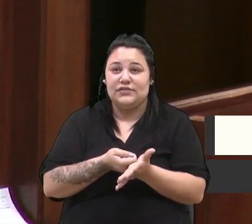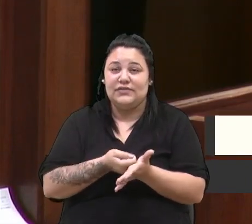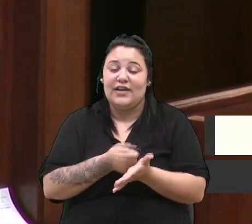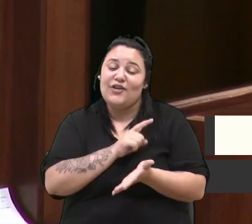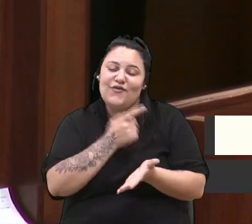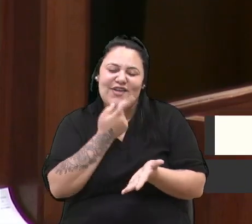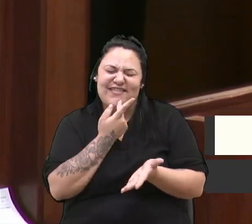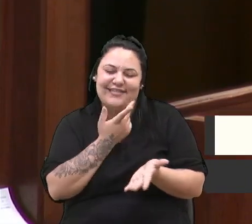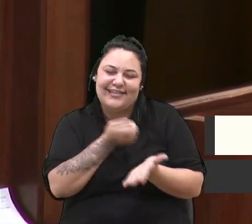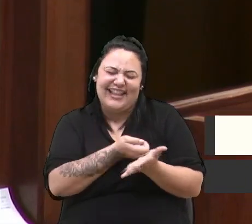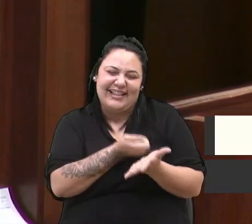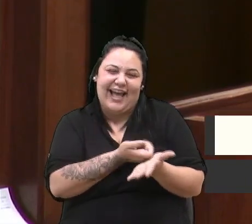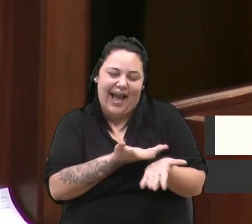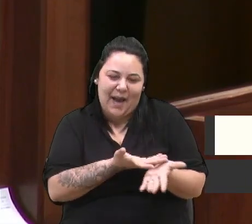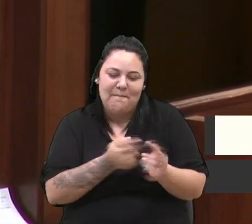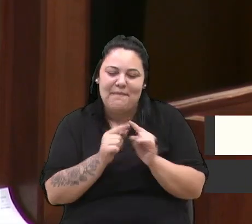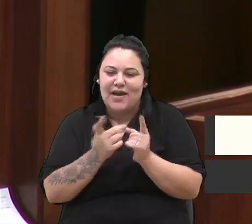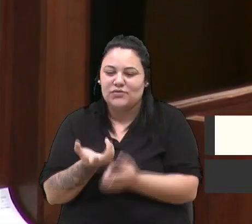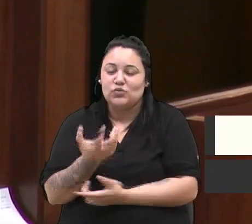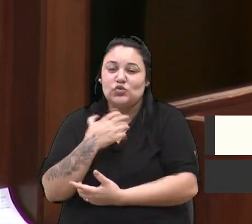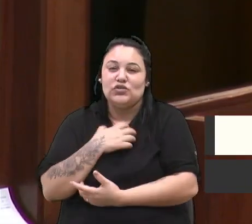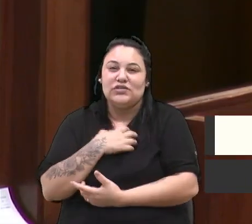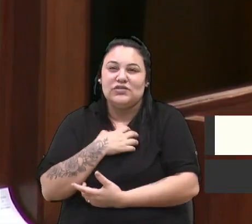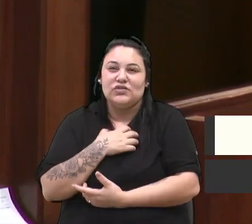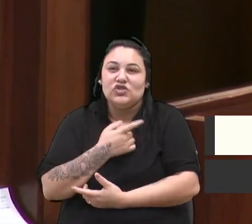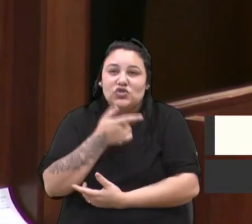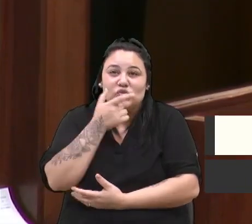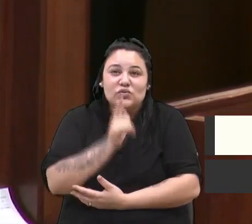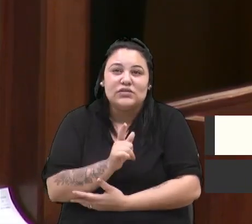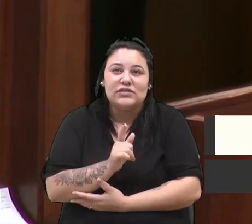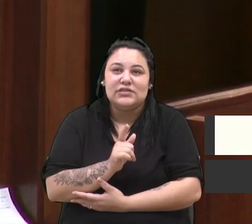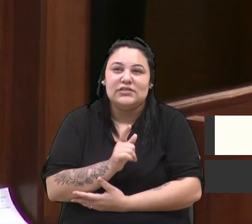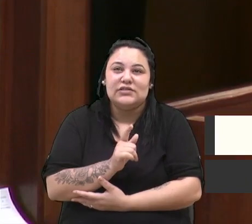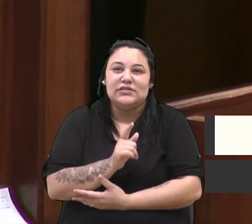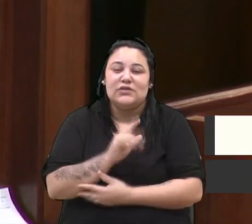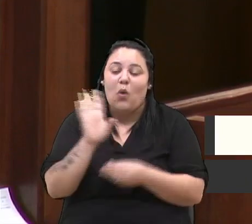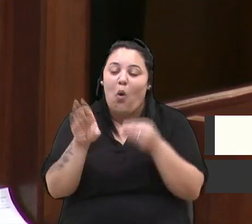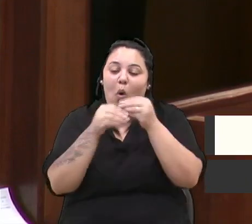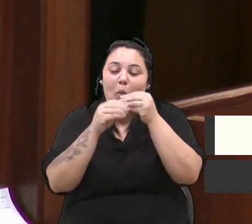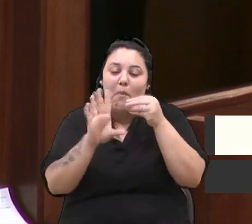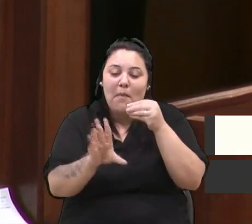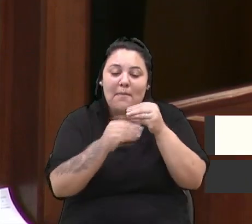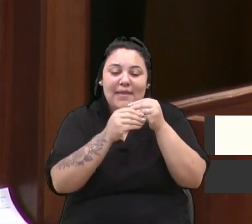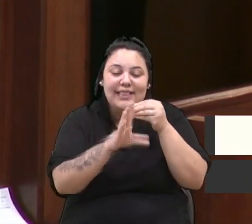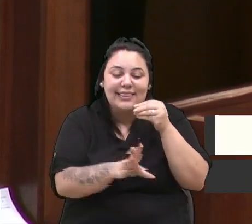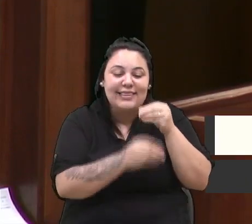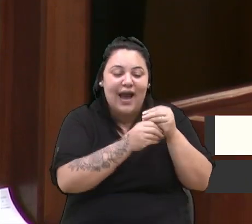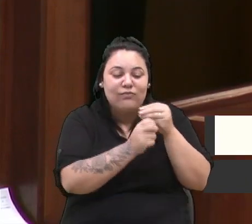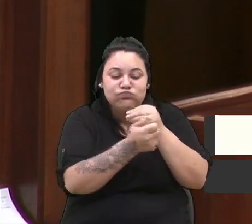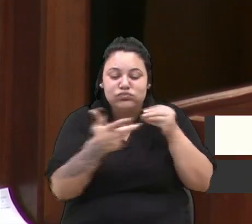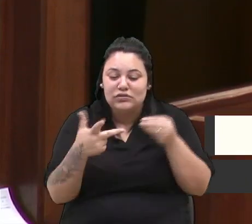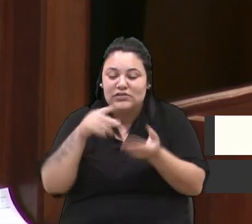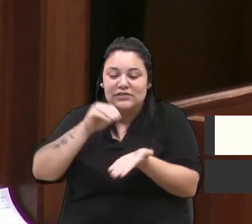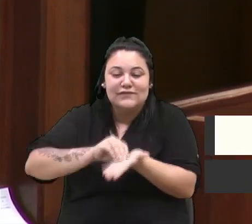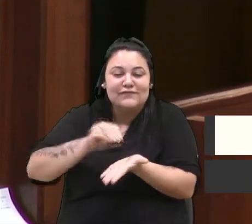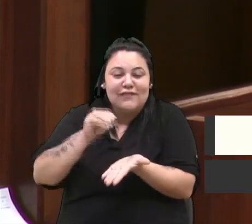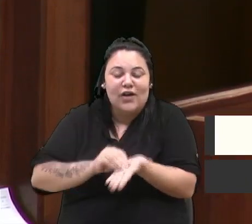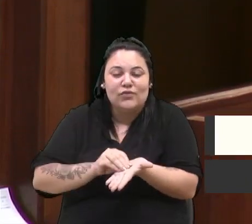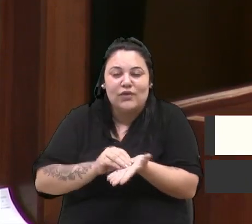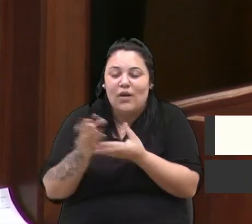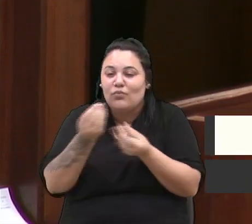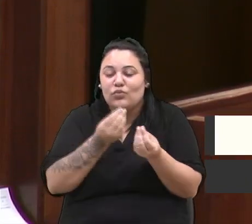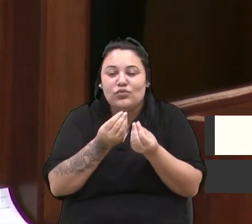tentativa, mas é uma forma de preencher as lacunas geracionais. É muito bacana ver